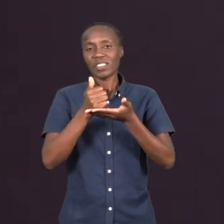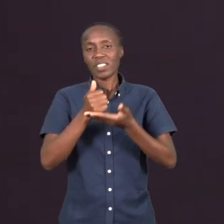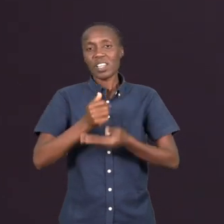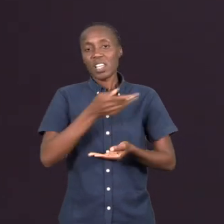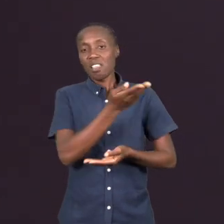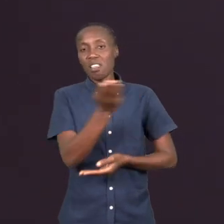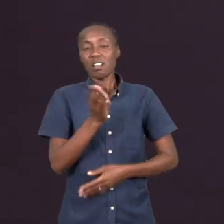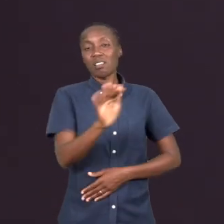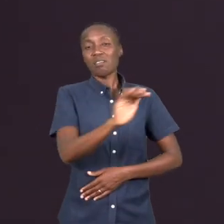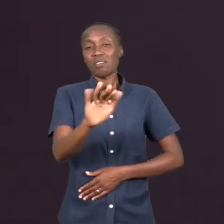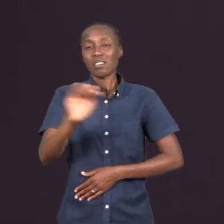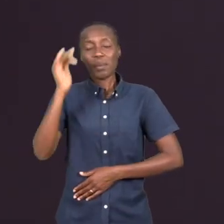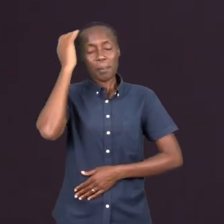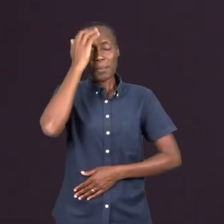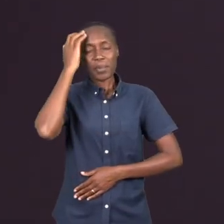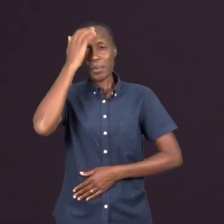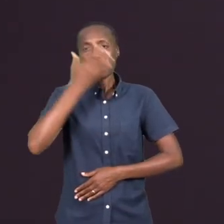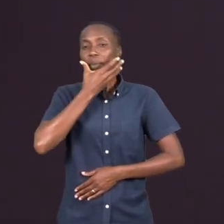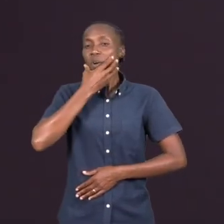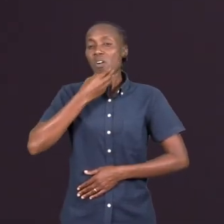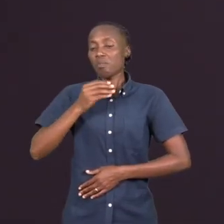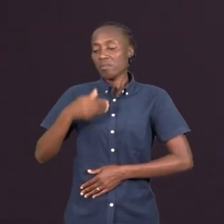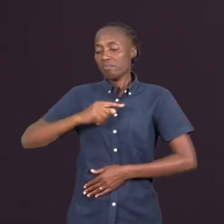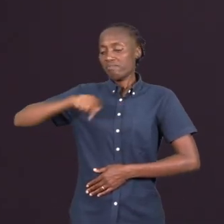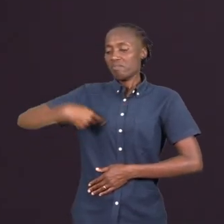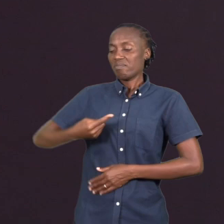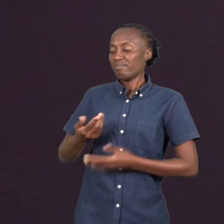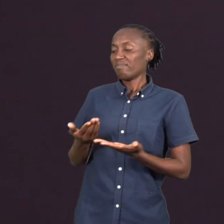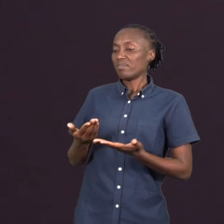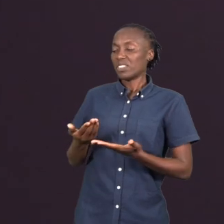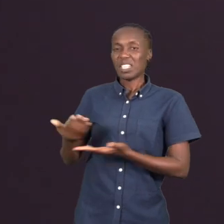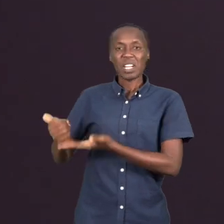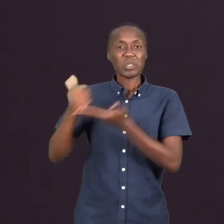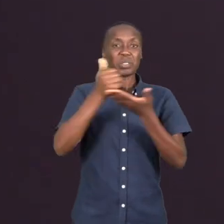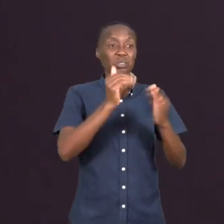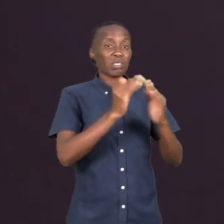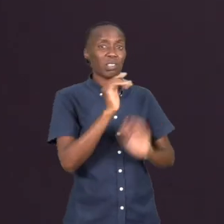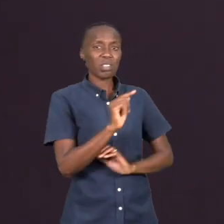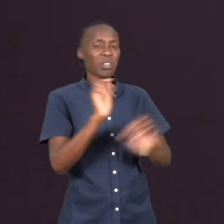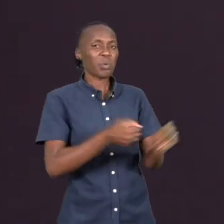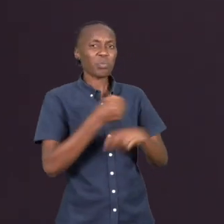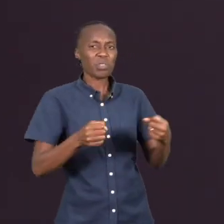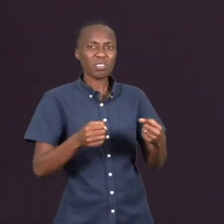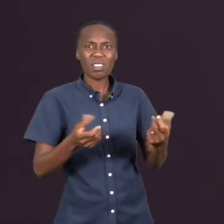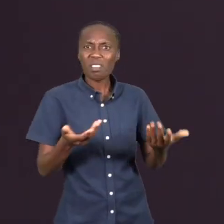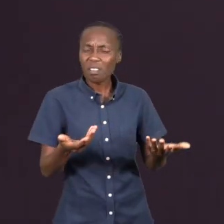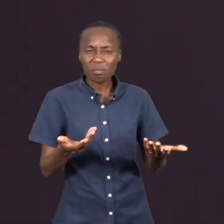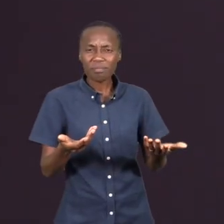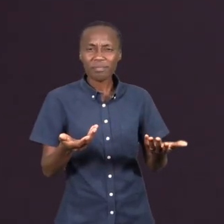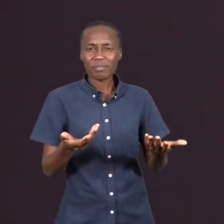os homens, pelo simples fato de serem homens, não podem participar nas tarefas de